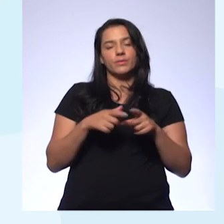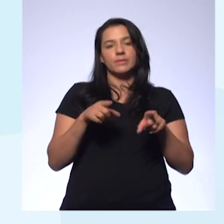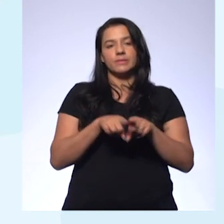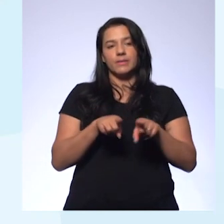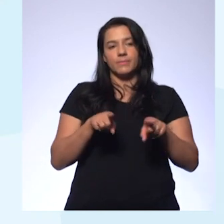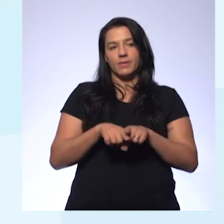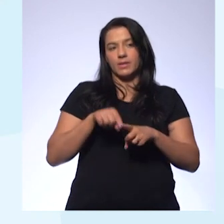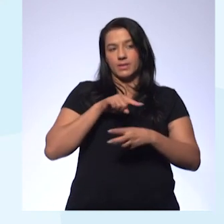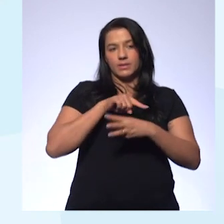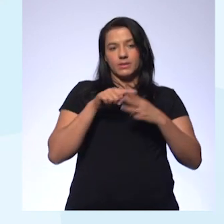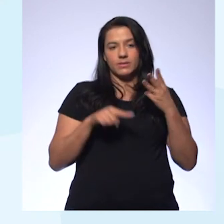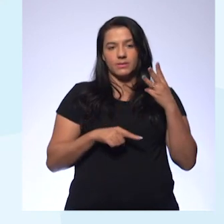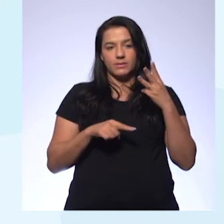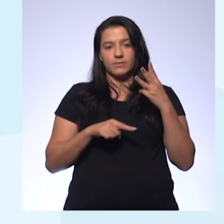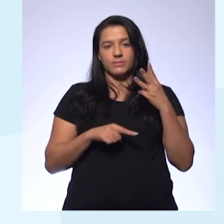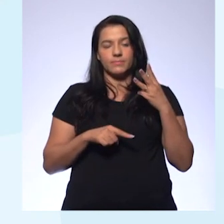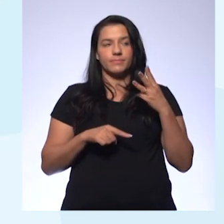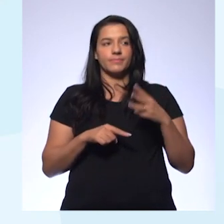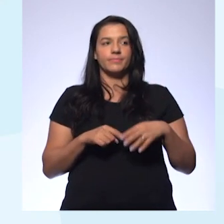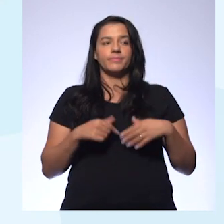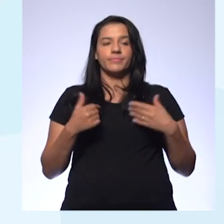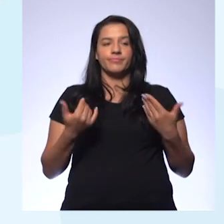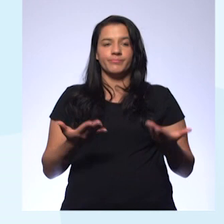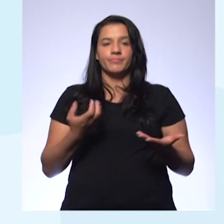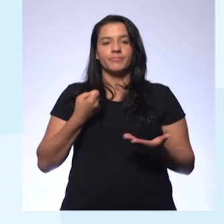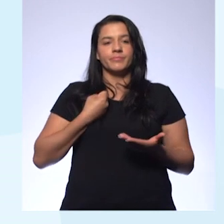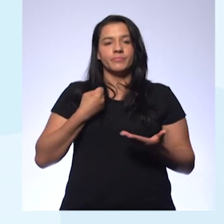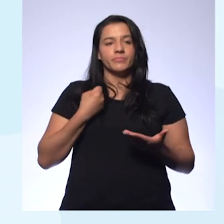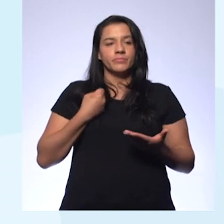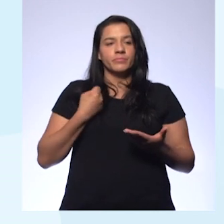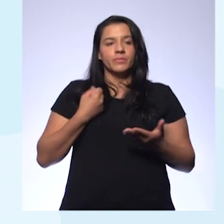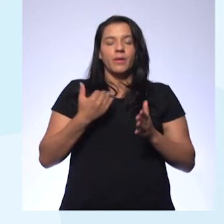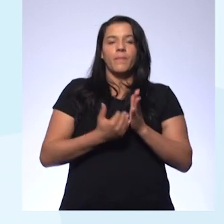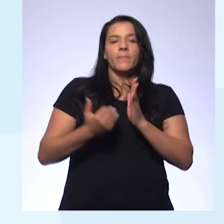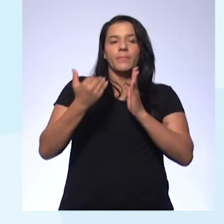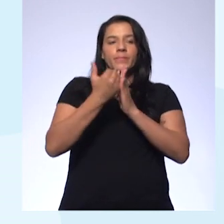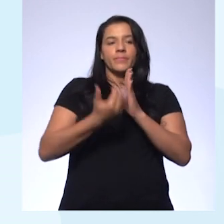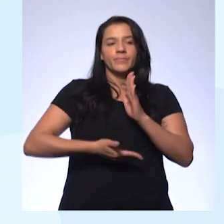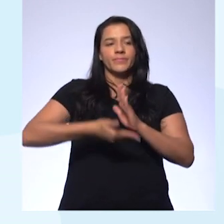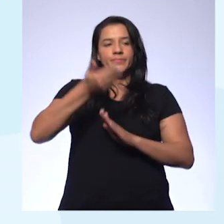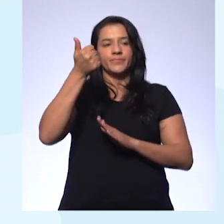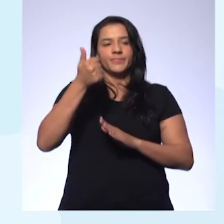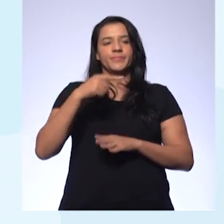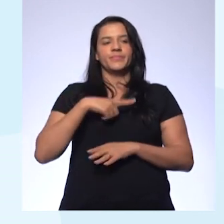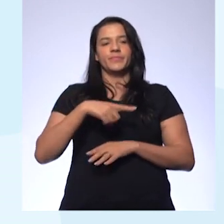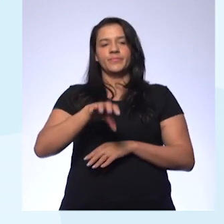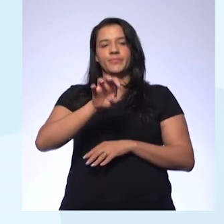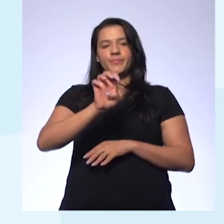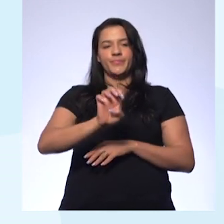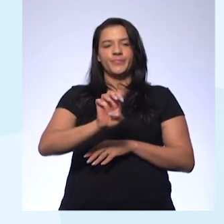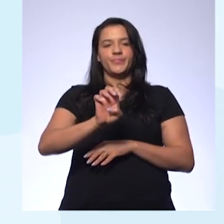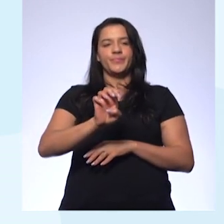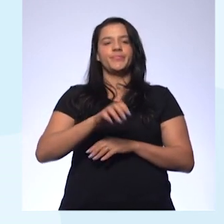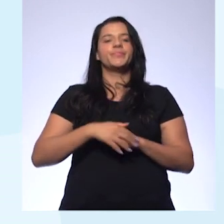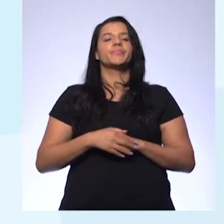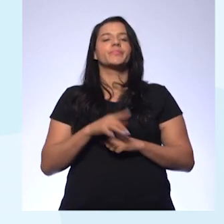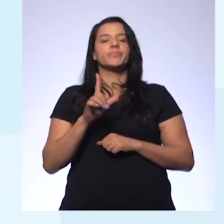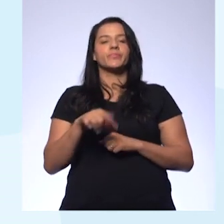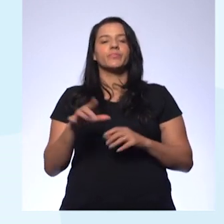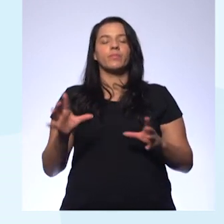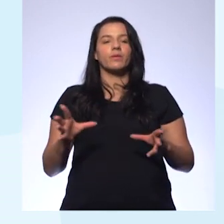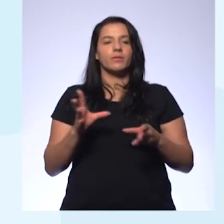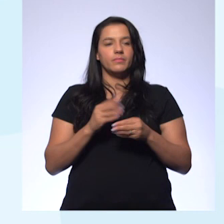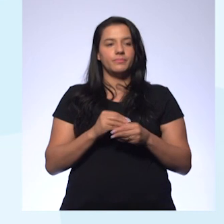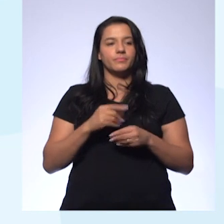3 ramificações. Então, aquele que vai ter melhor eficiência vai ser a letra E, que é o